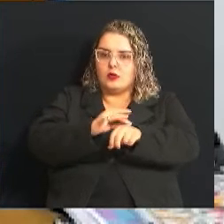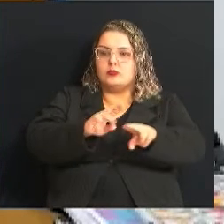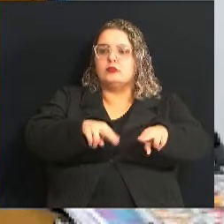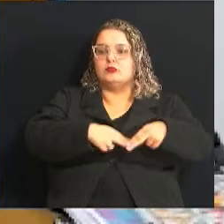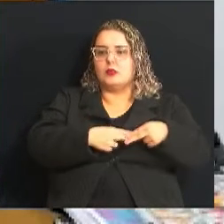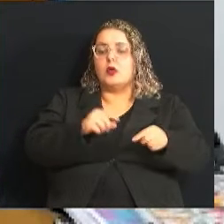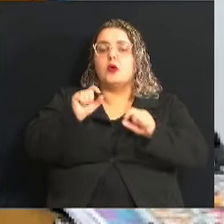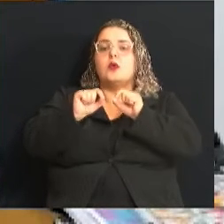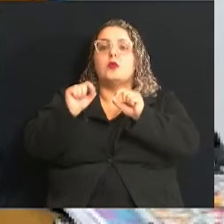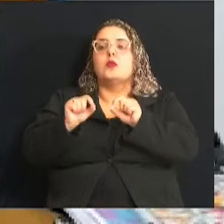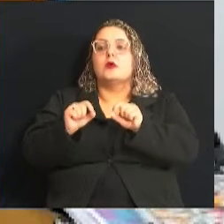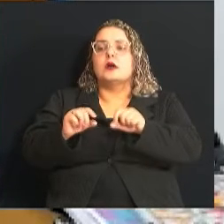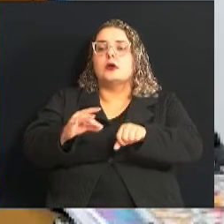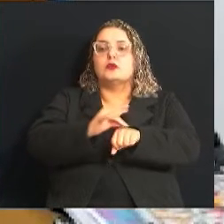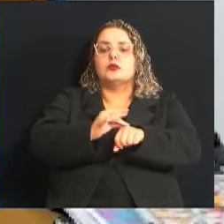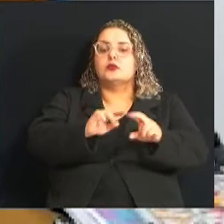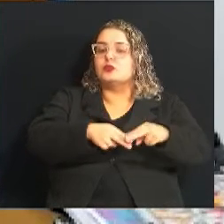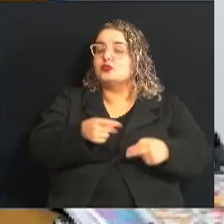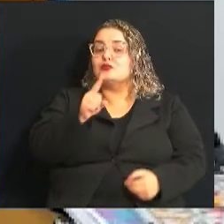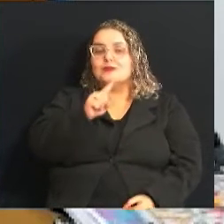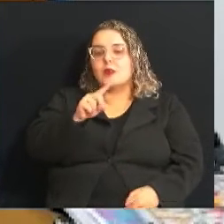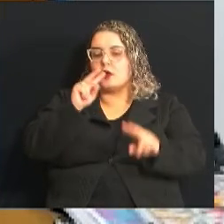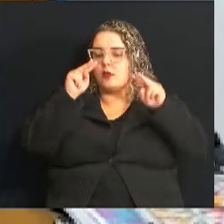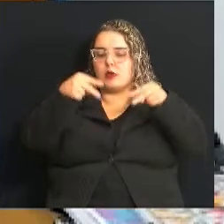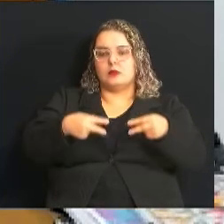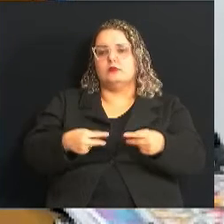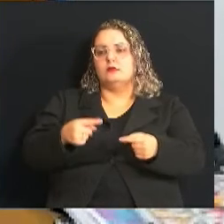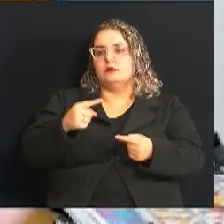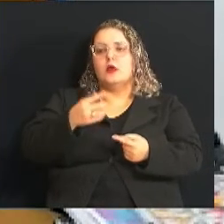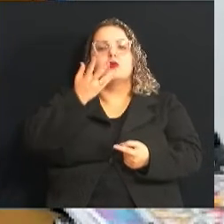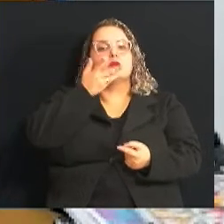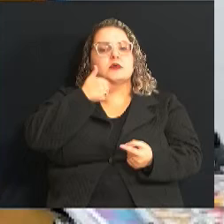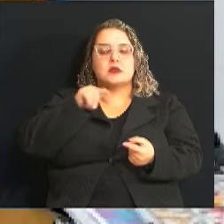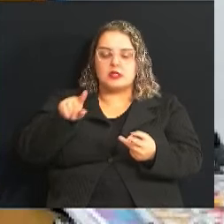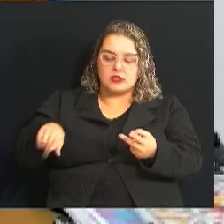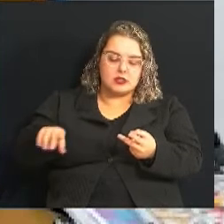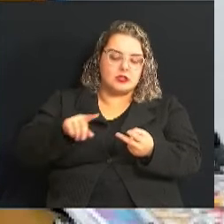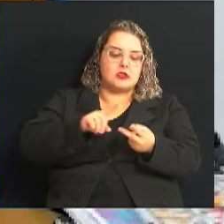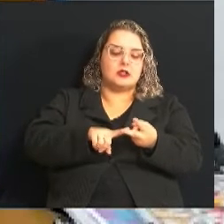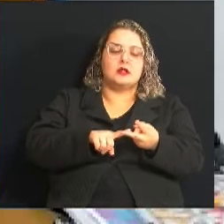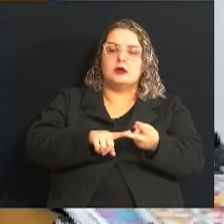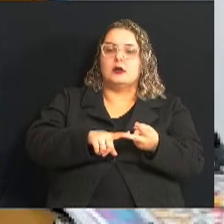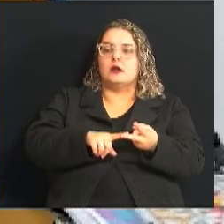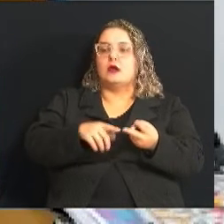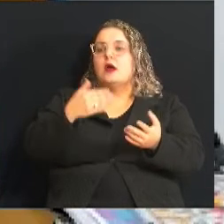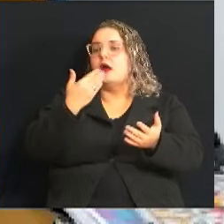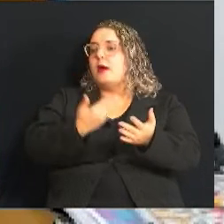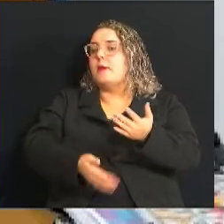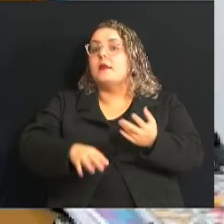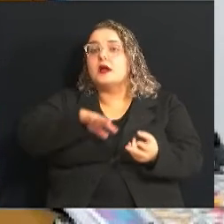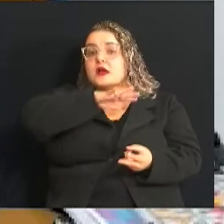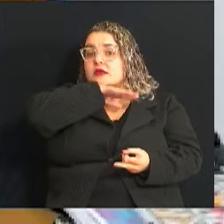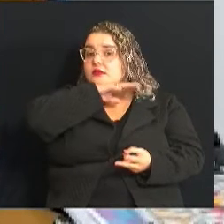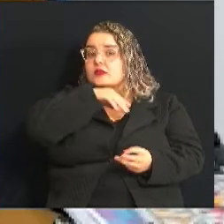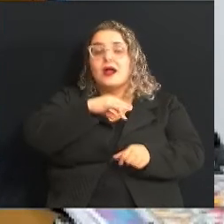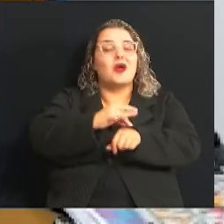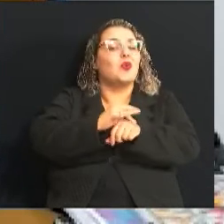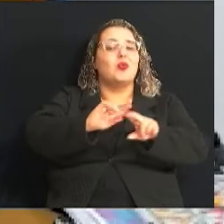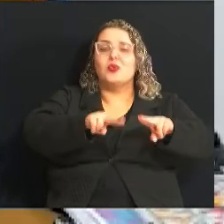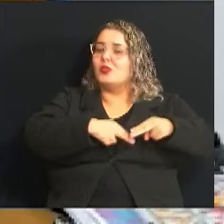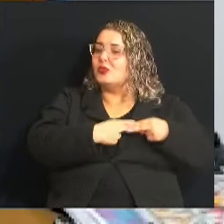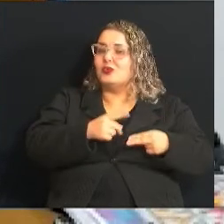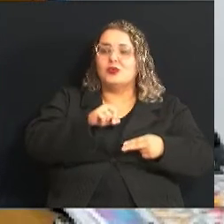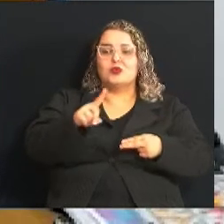no luto não reconhecido? O luto da criança, a perda do pet é um luto não reconhecido, o término